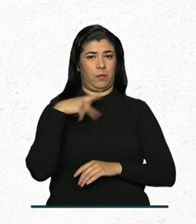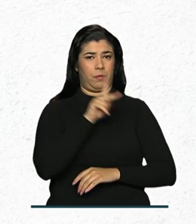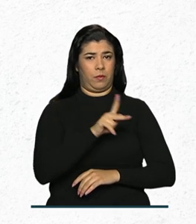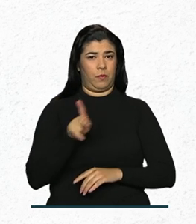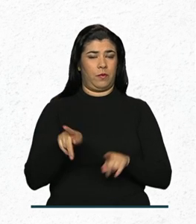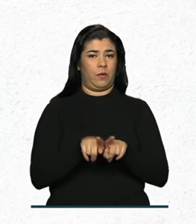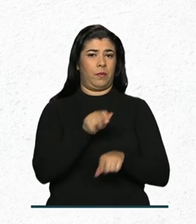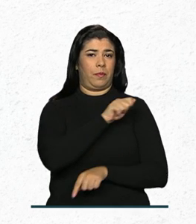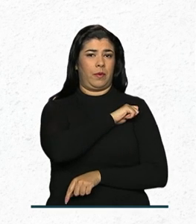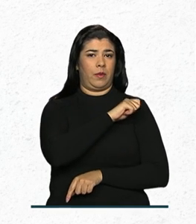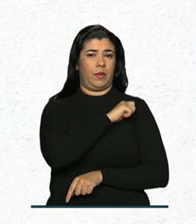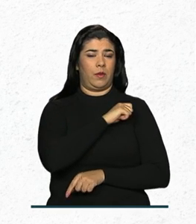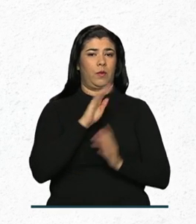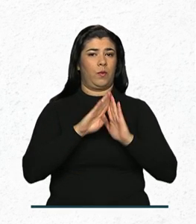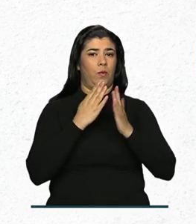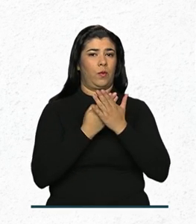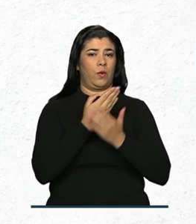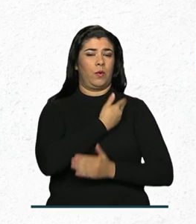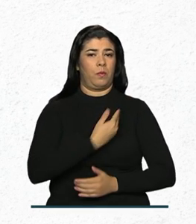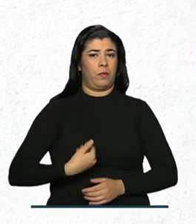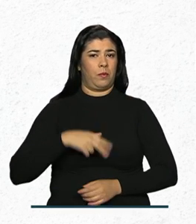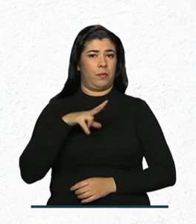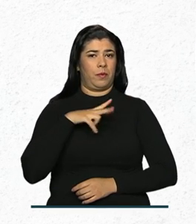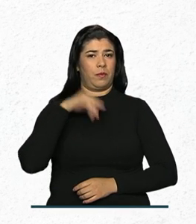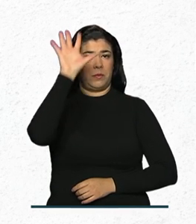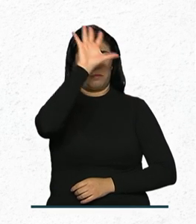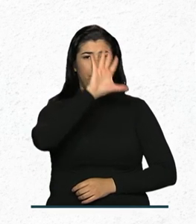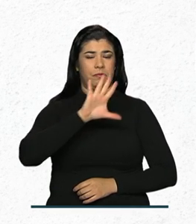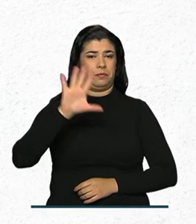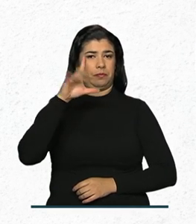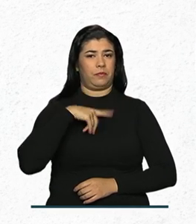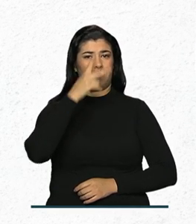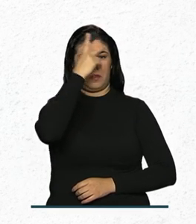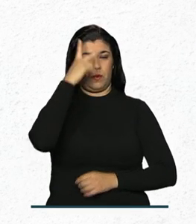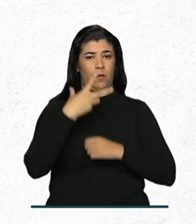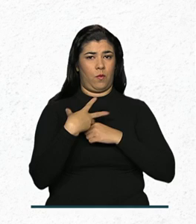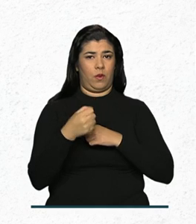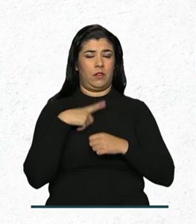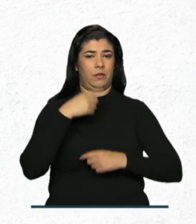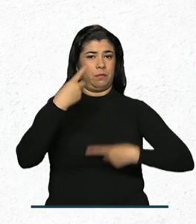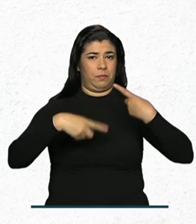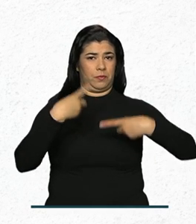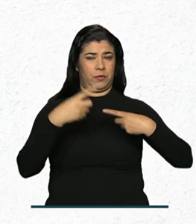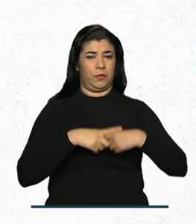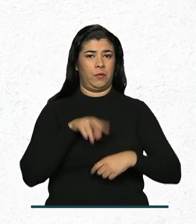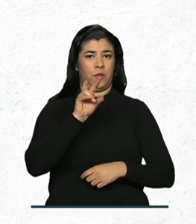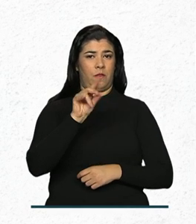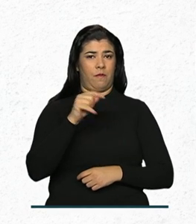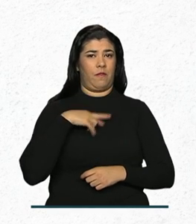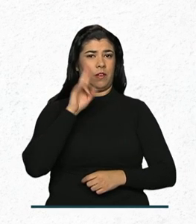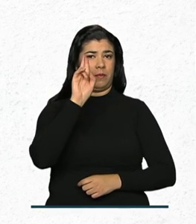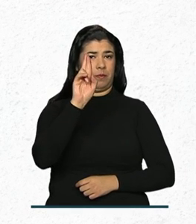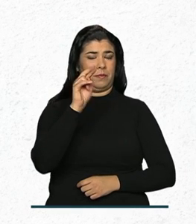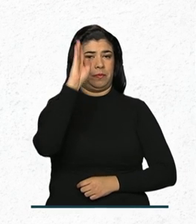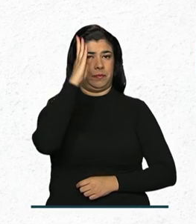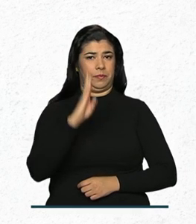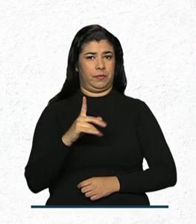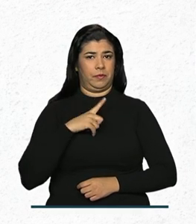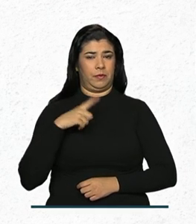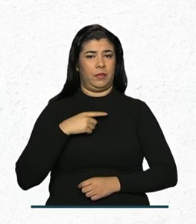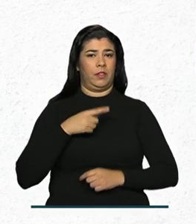e alunos das redes pública e privada de todo o país. Os vencedores concorrem a vagas para representar o Brasil